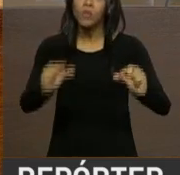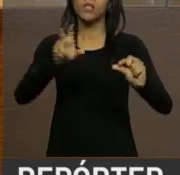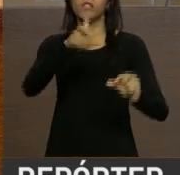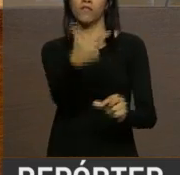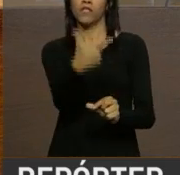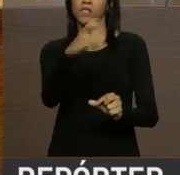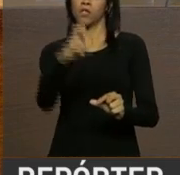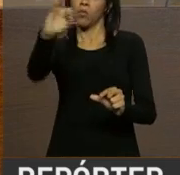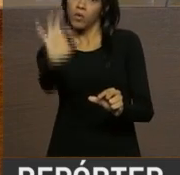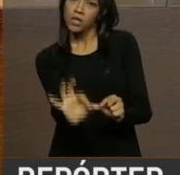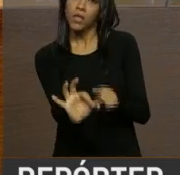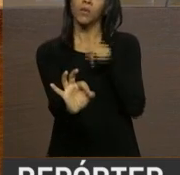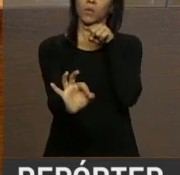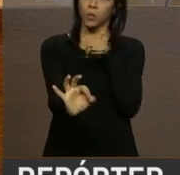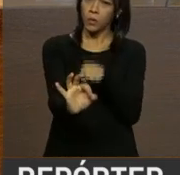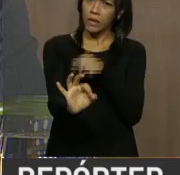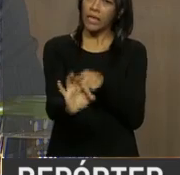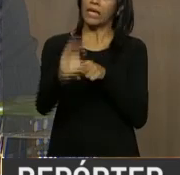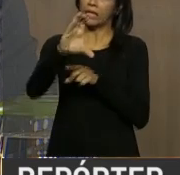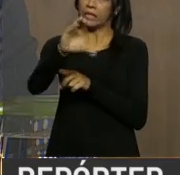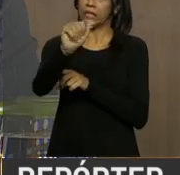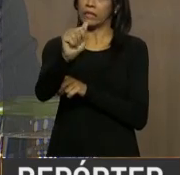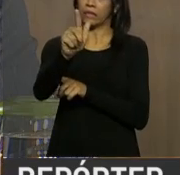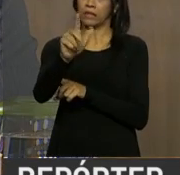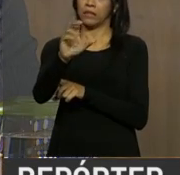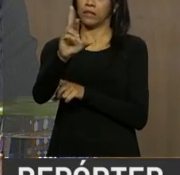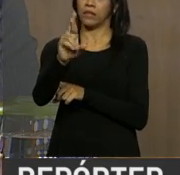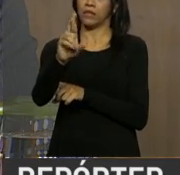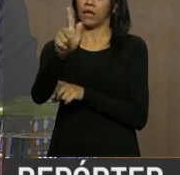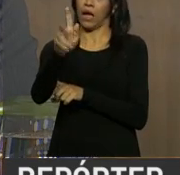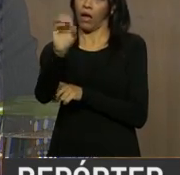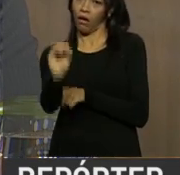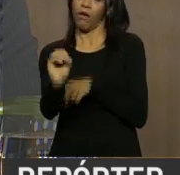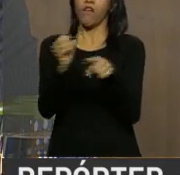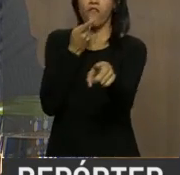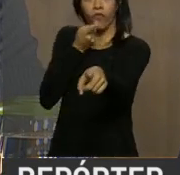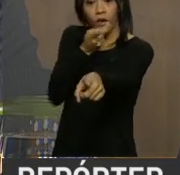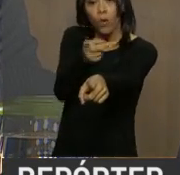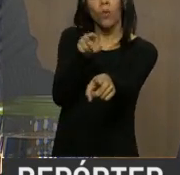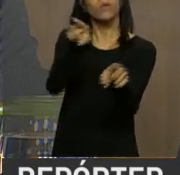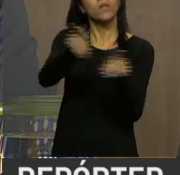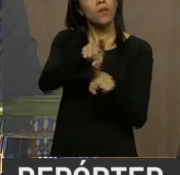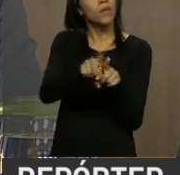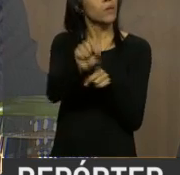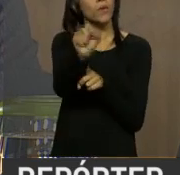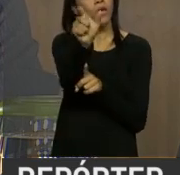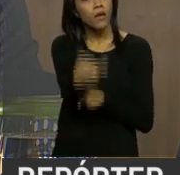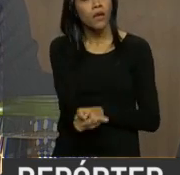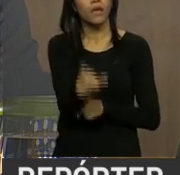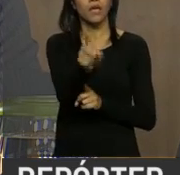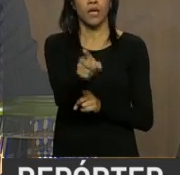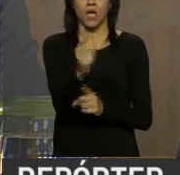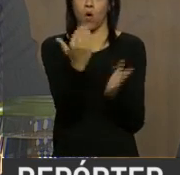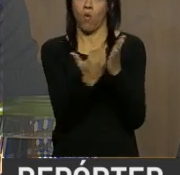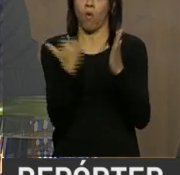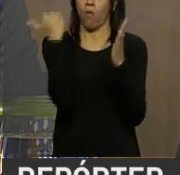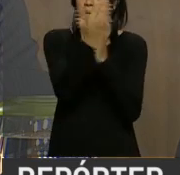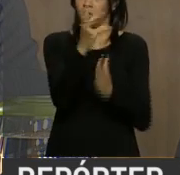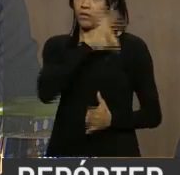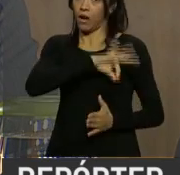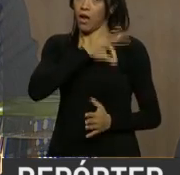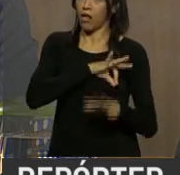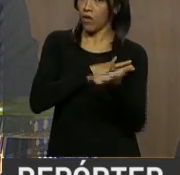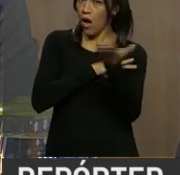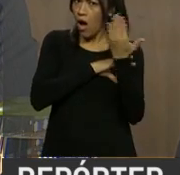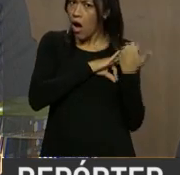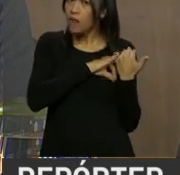25% as ocupações desses postos. O ministro Romero Jucá destacou também que reajustes de servidores públicos já